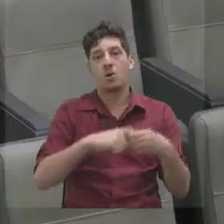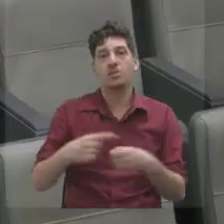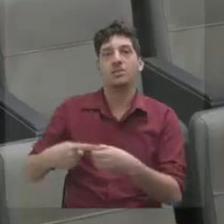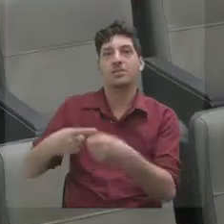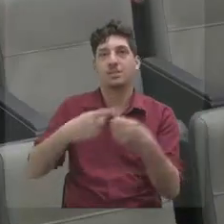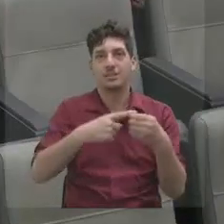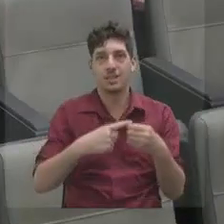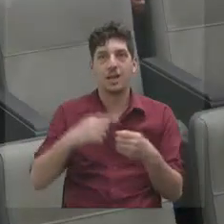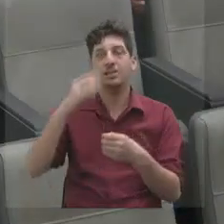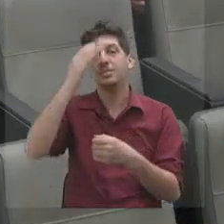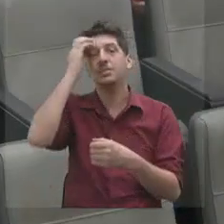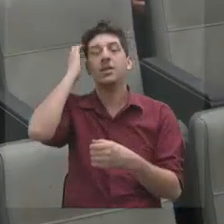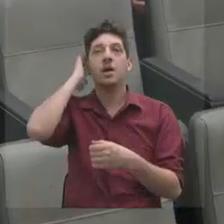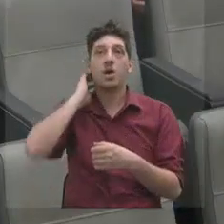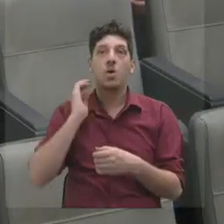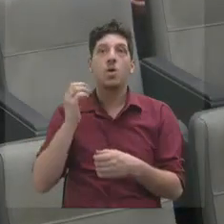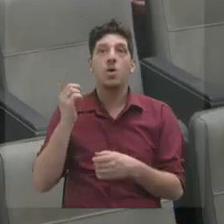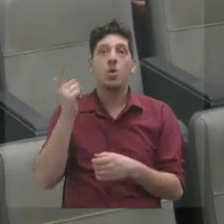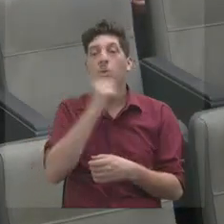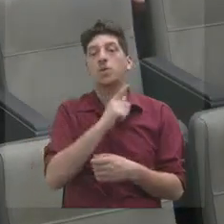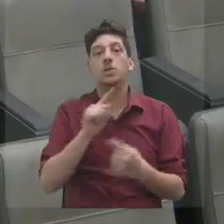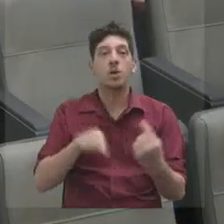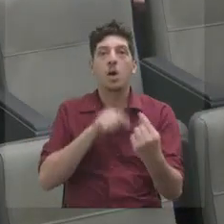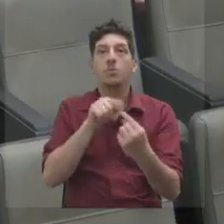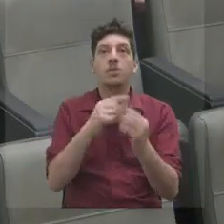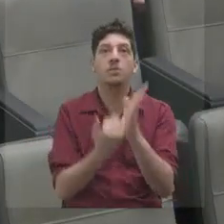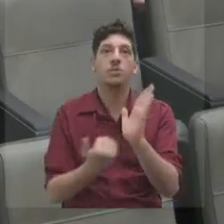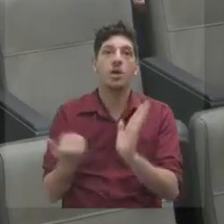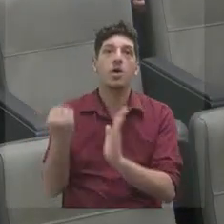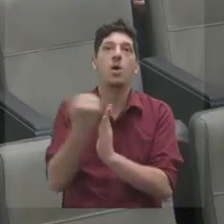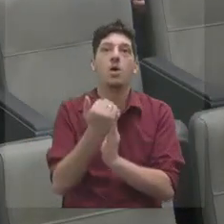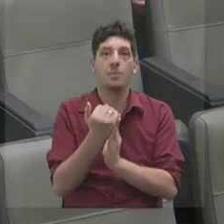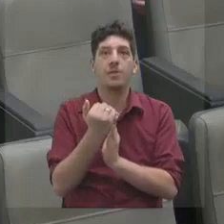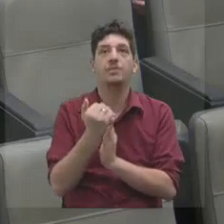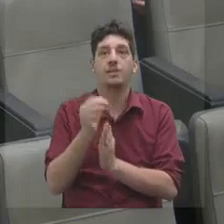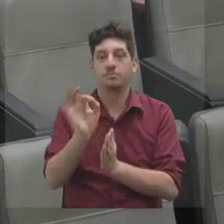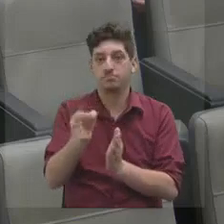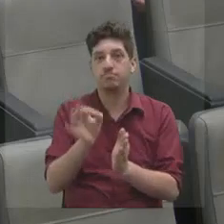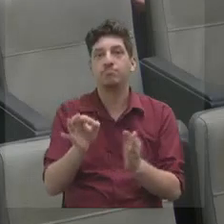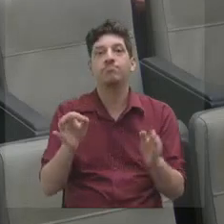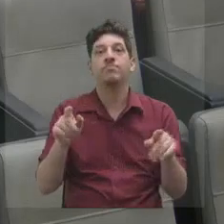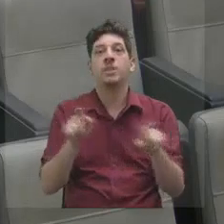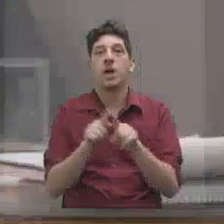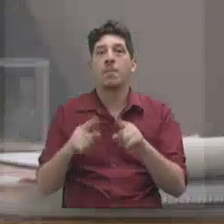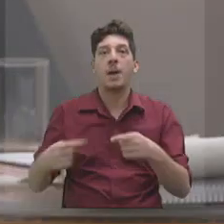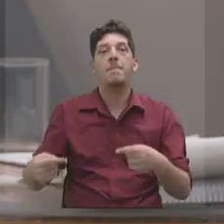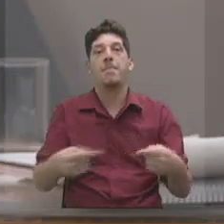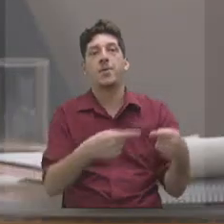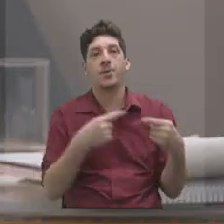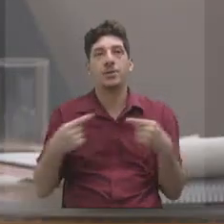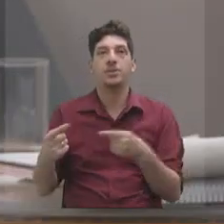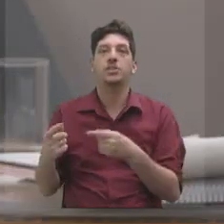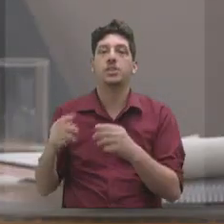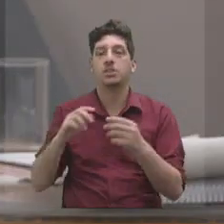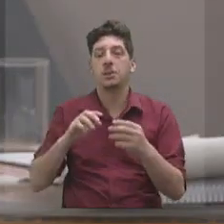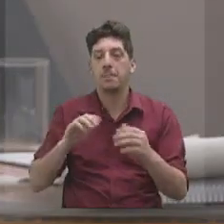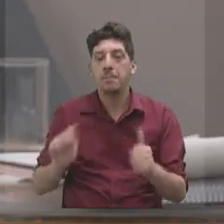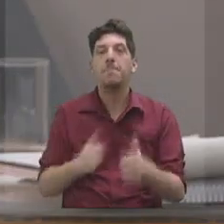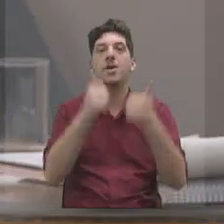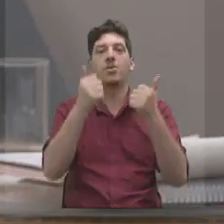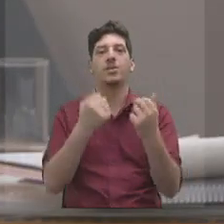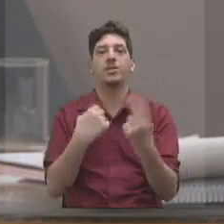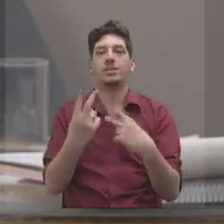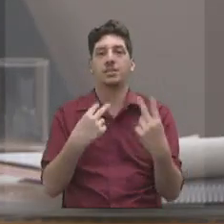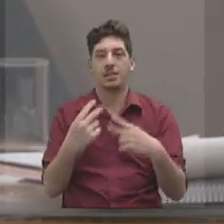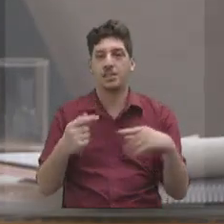para que a gente possa de fato ampliar o nosso alcance né Para nossa política de recuperação das estradas eu queria